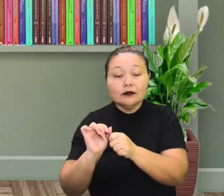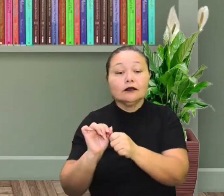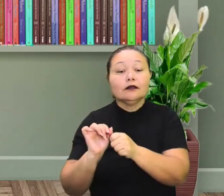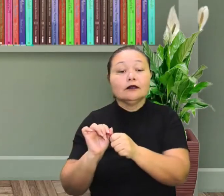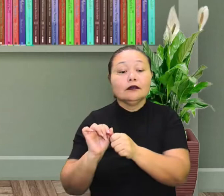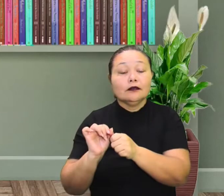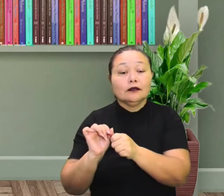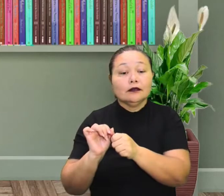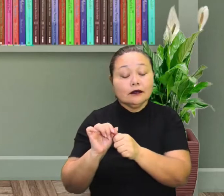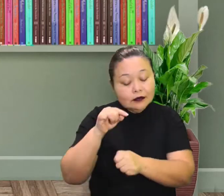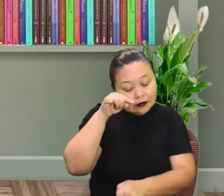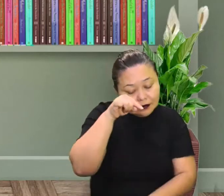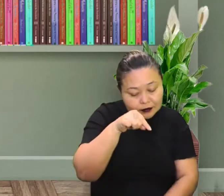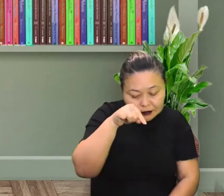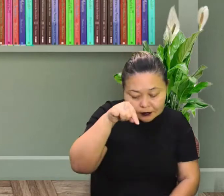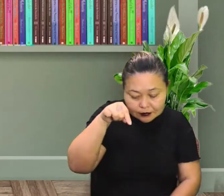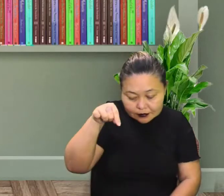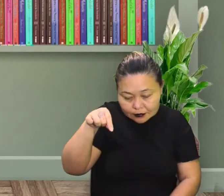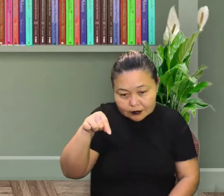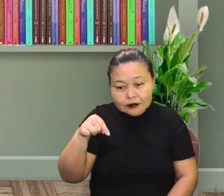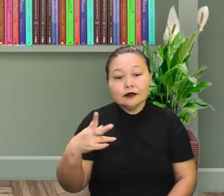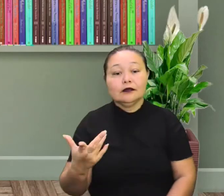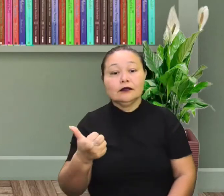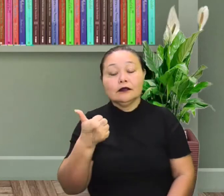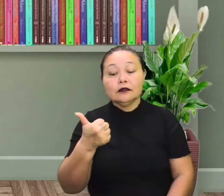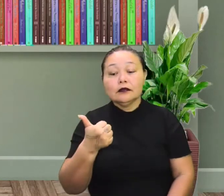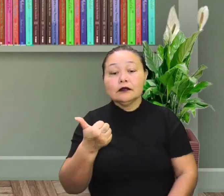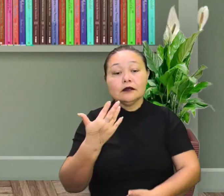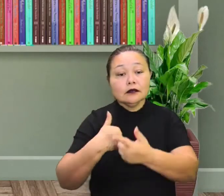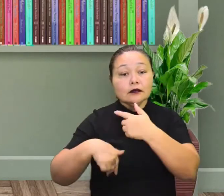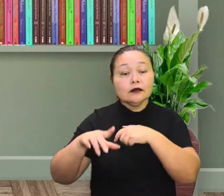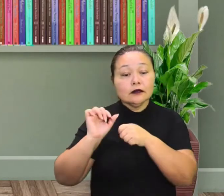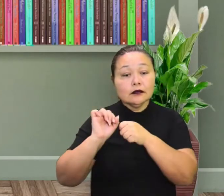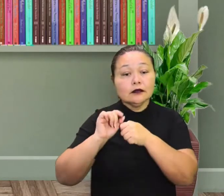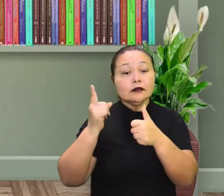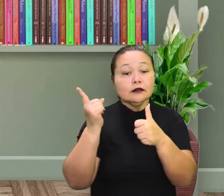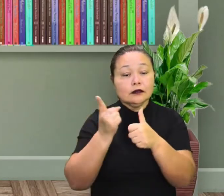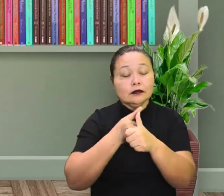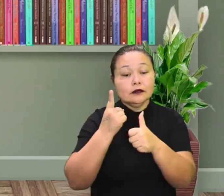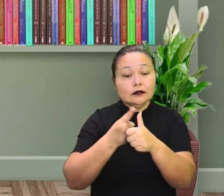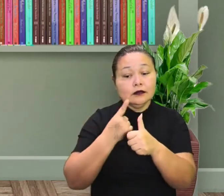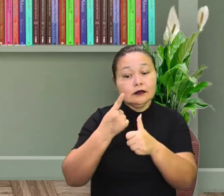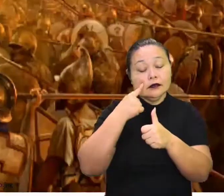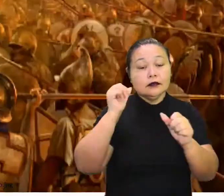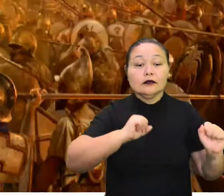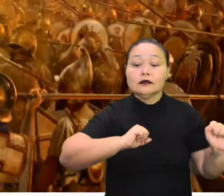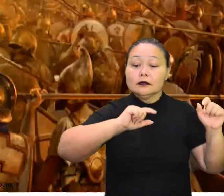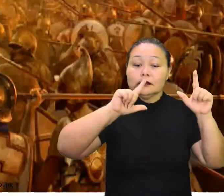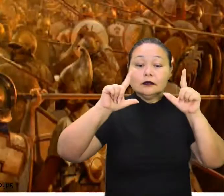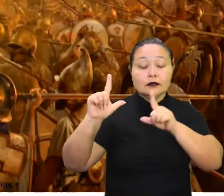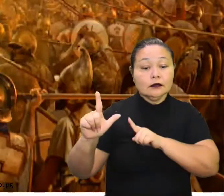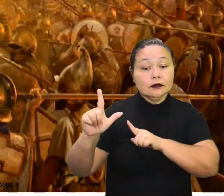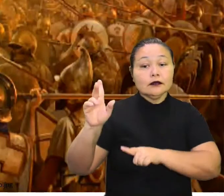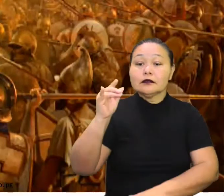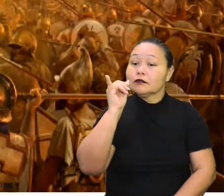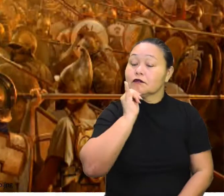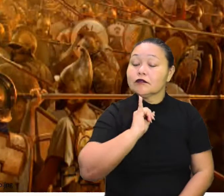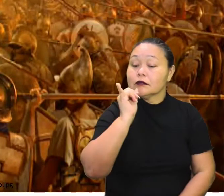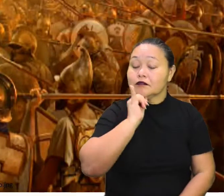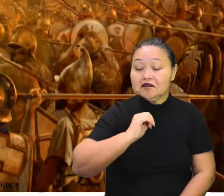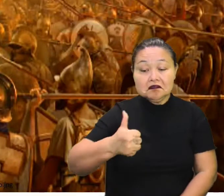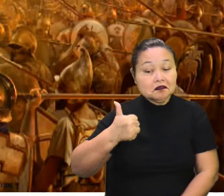certo? E aí é a subclassificação. Então vamos embora porque a primeira já está aí na tela para você, um